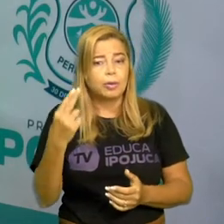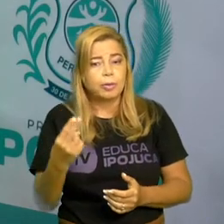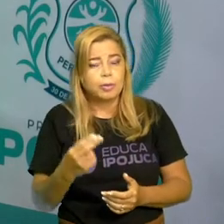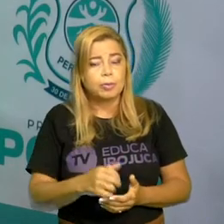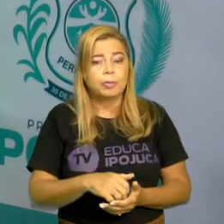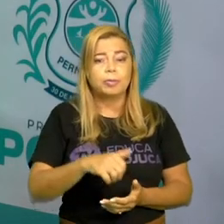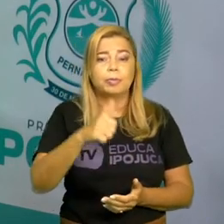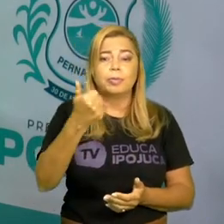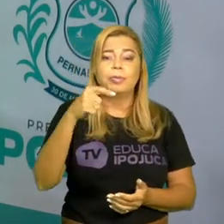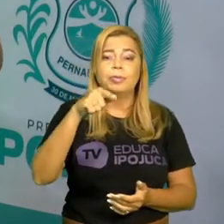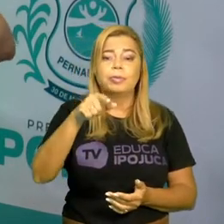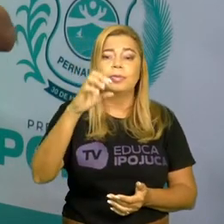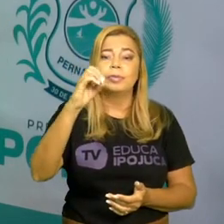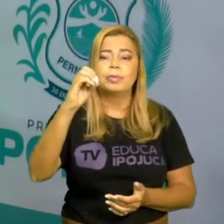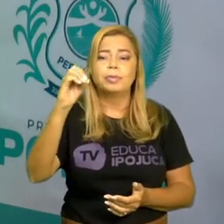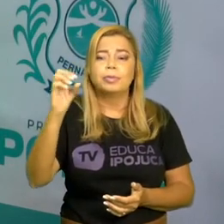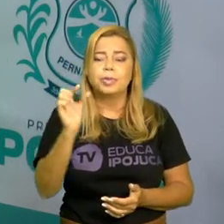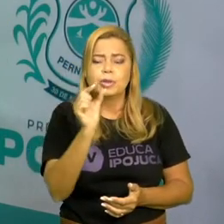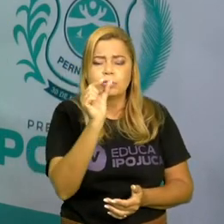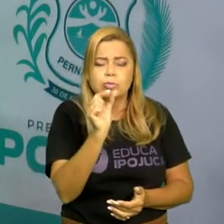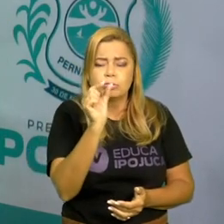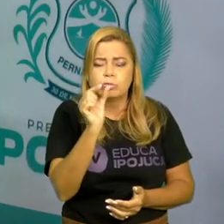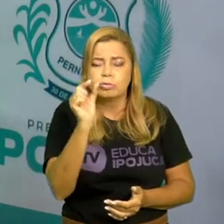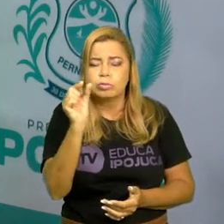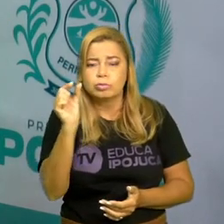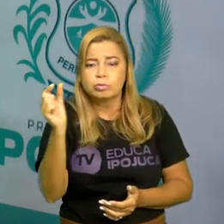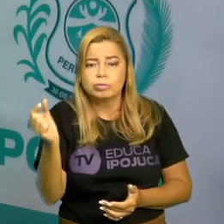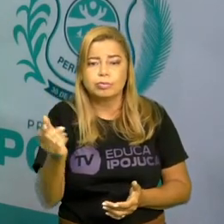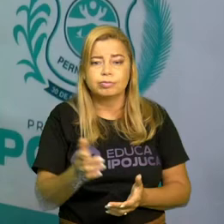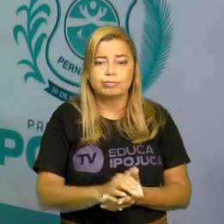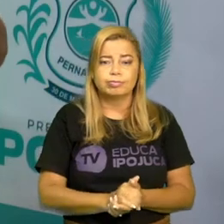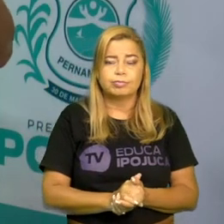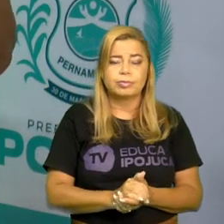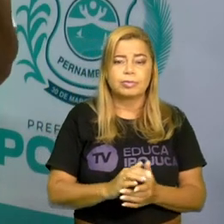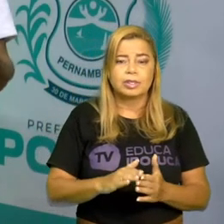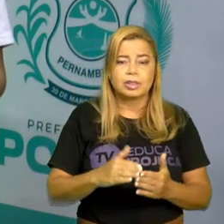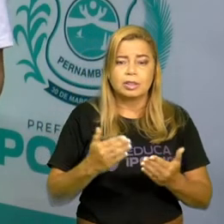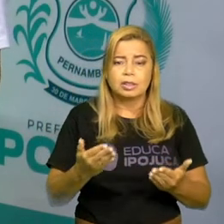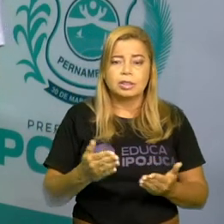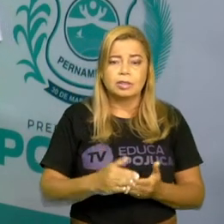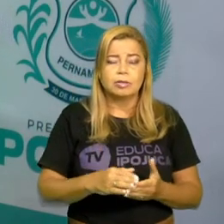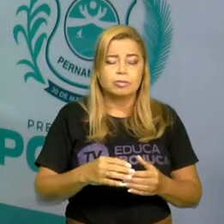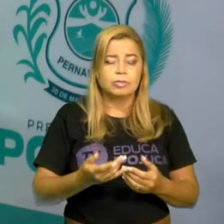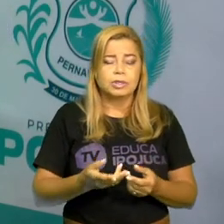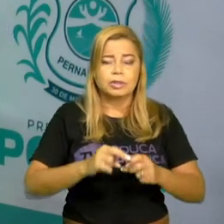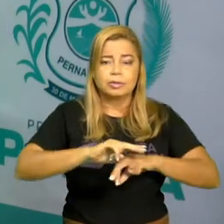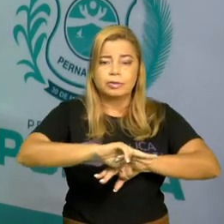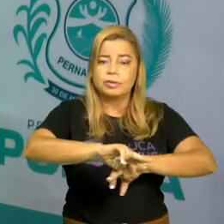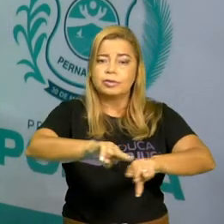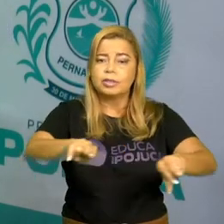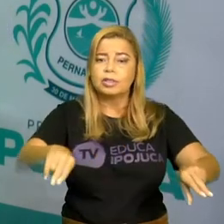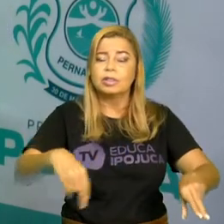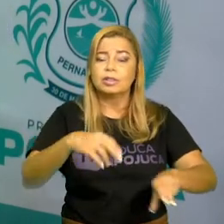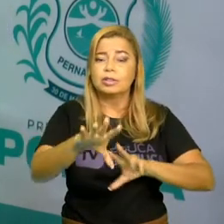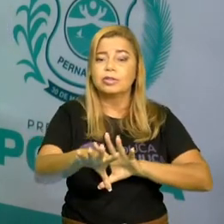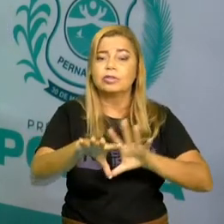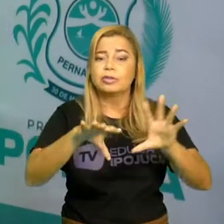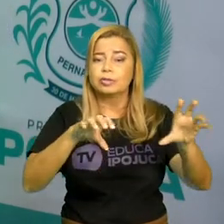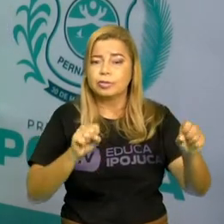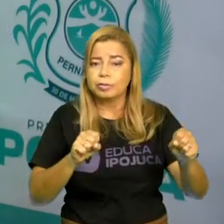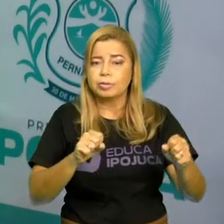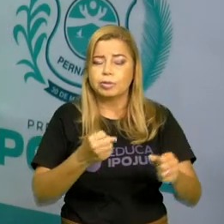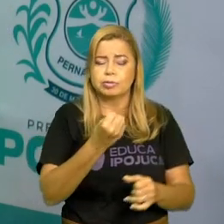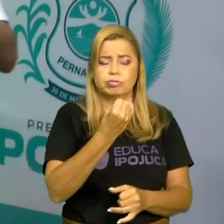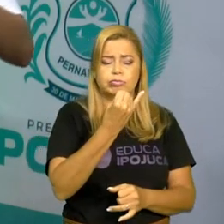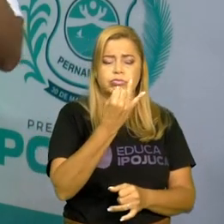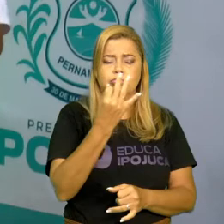desse. Então, interessante as formas que nós temos para contar As formas que nós temos para aprender